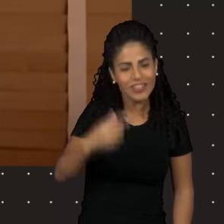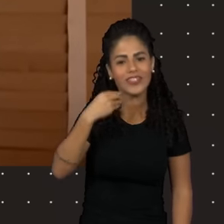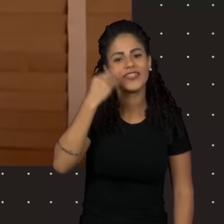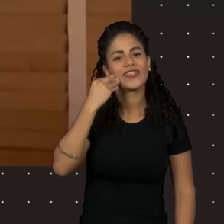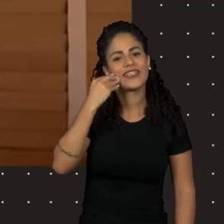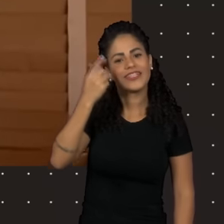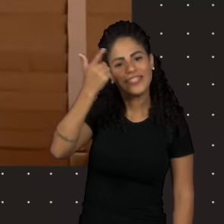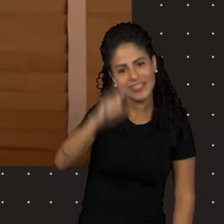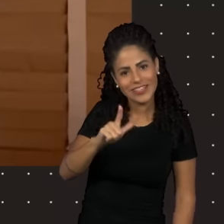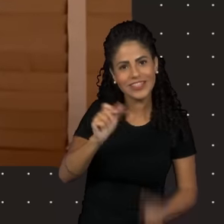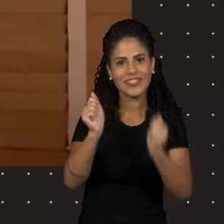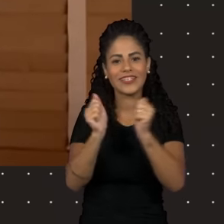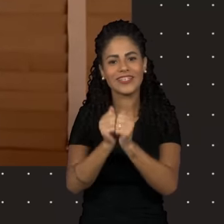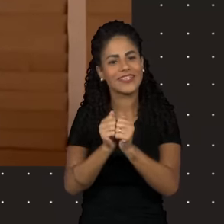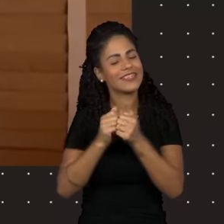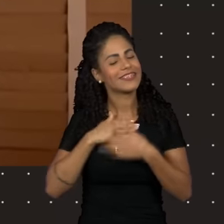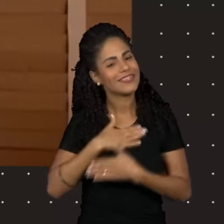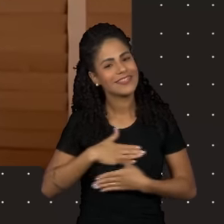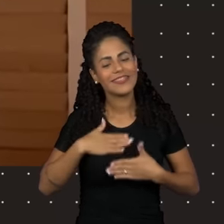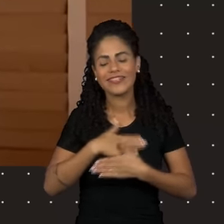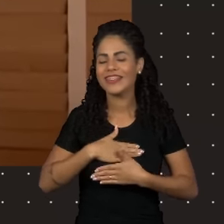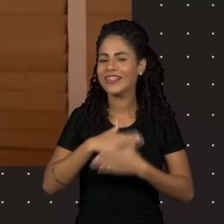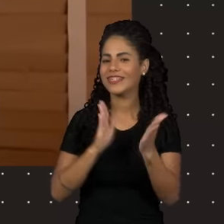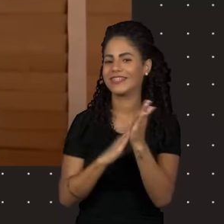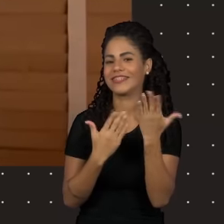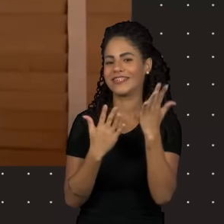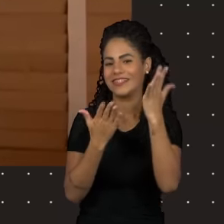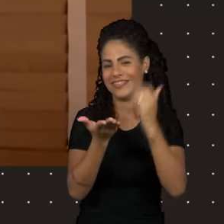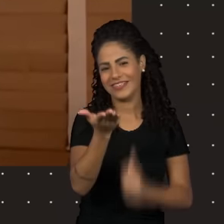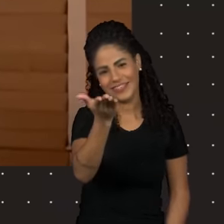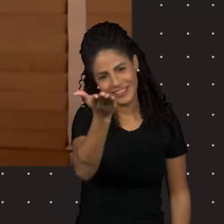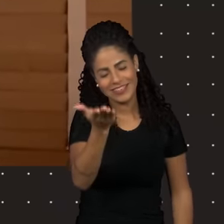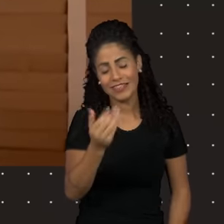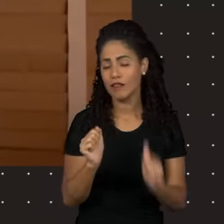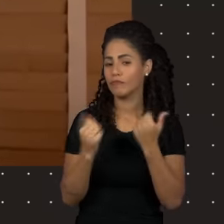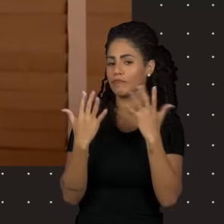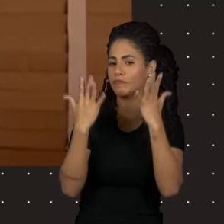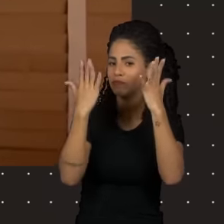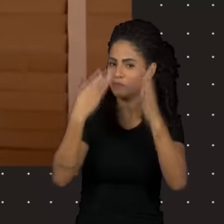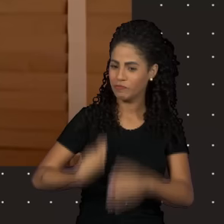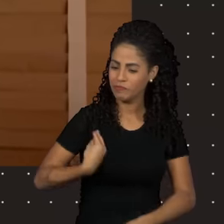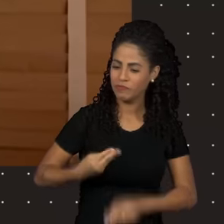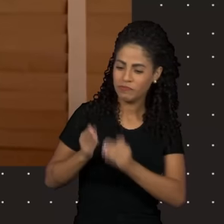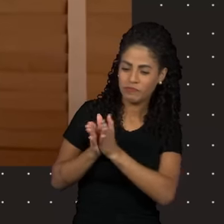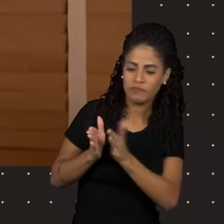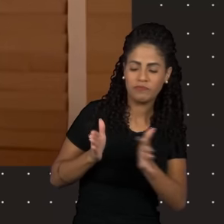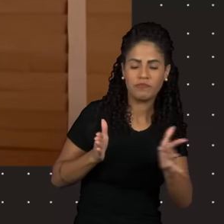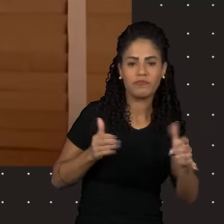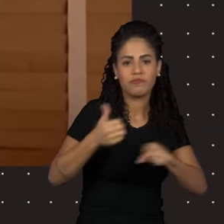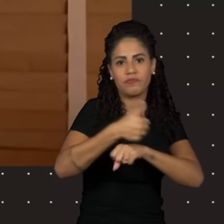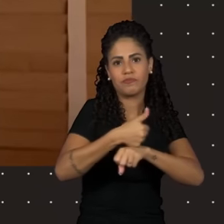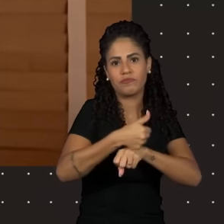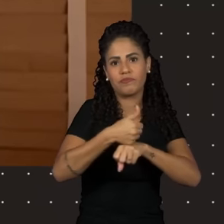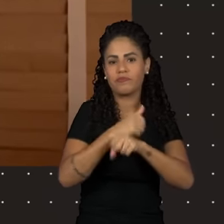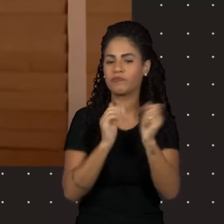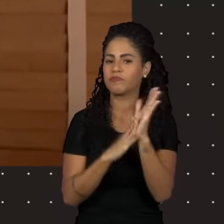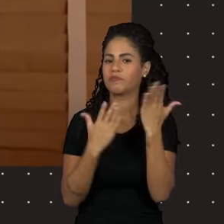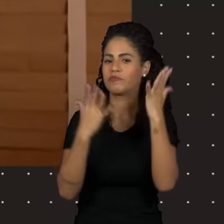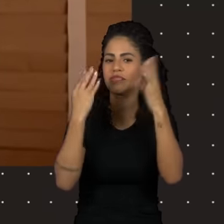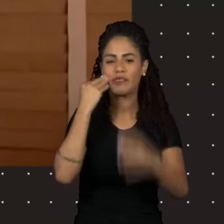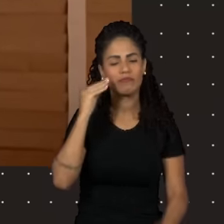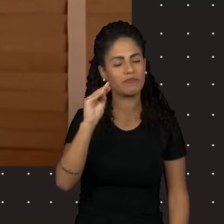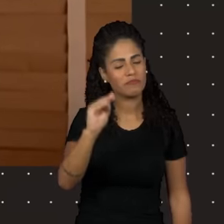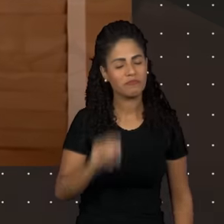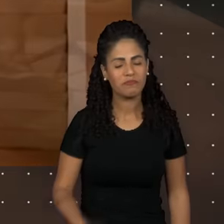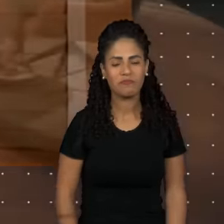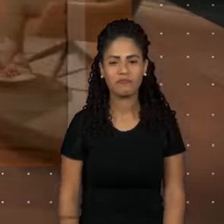juntos. Adorei. Parabéns. Parabéns pela história, pela carreira. Tchau, tchau.